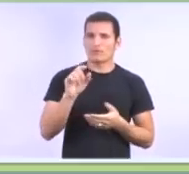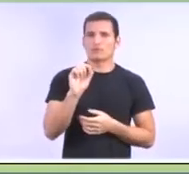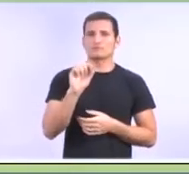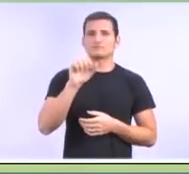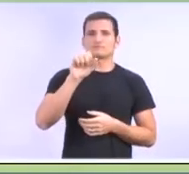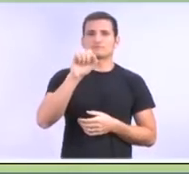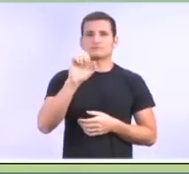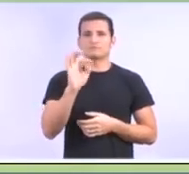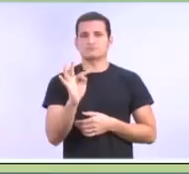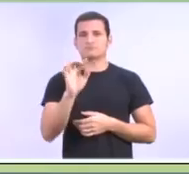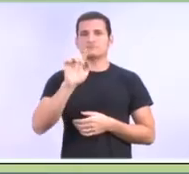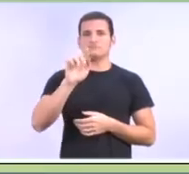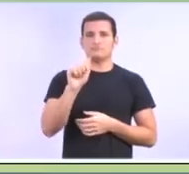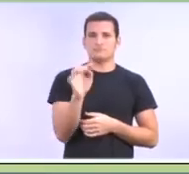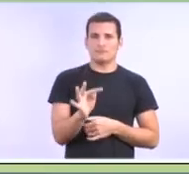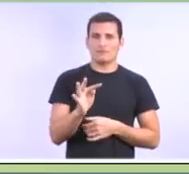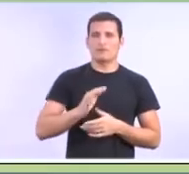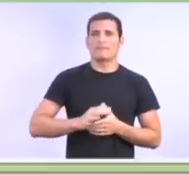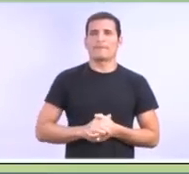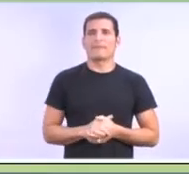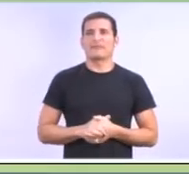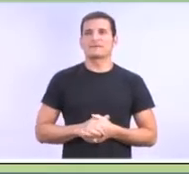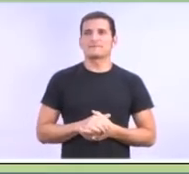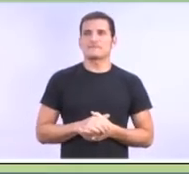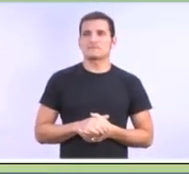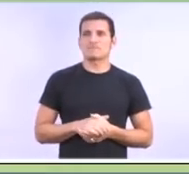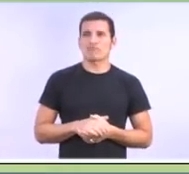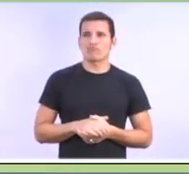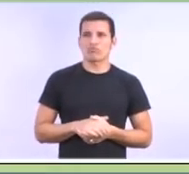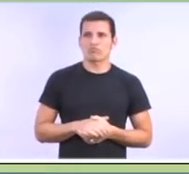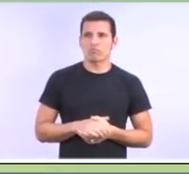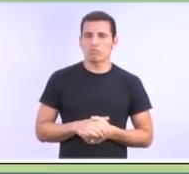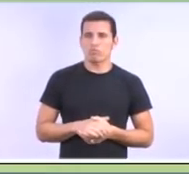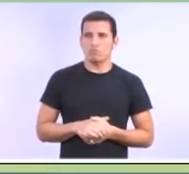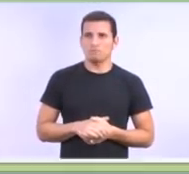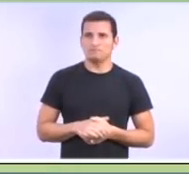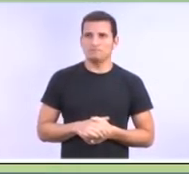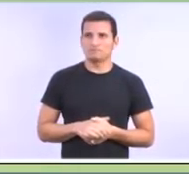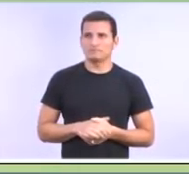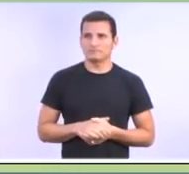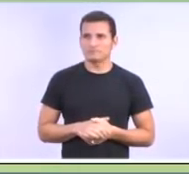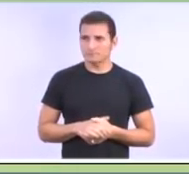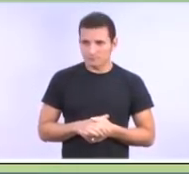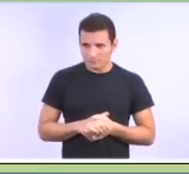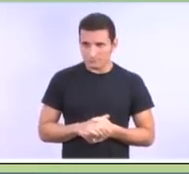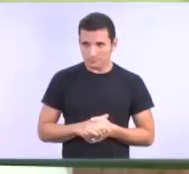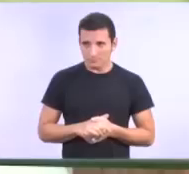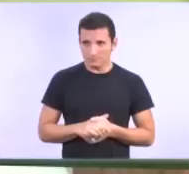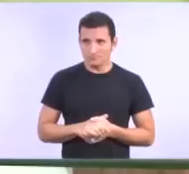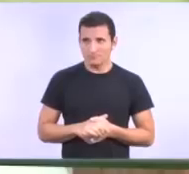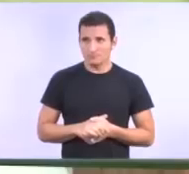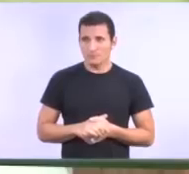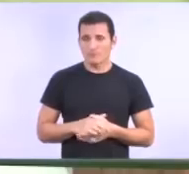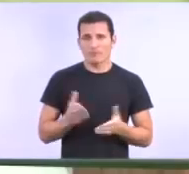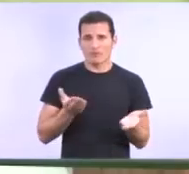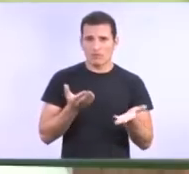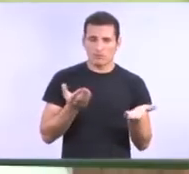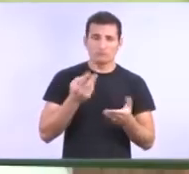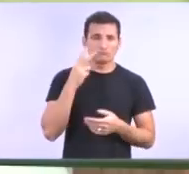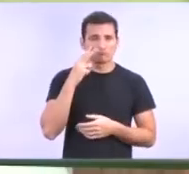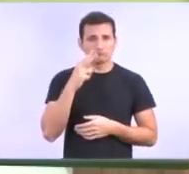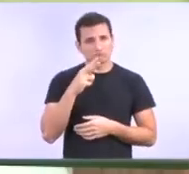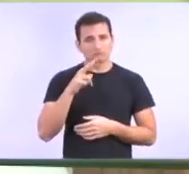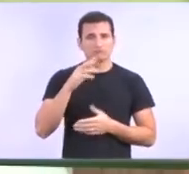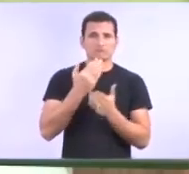etc. Professor José Márcio, tem mais alguma coisa aí para falar? Bom, na aula de hoje a gente, trabalhando com getters e setters, nós